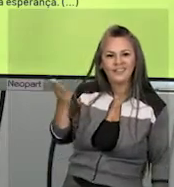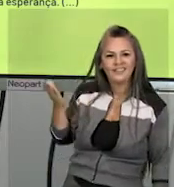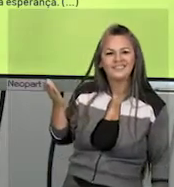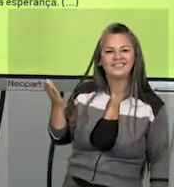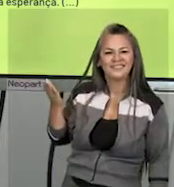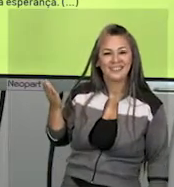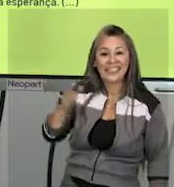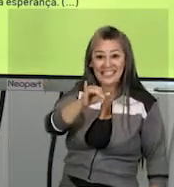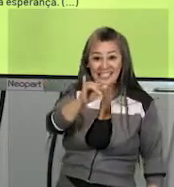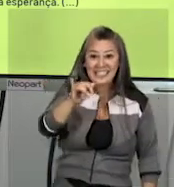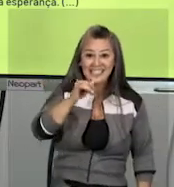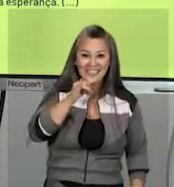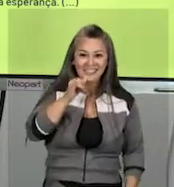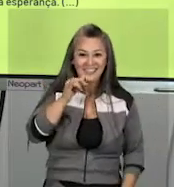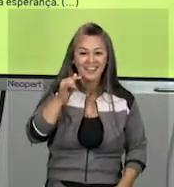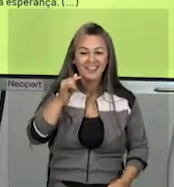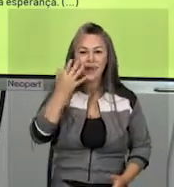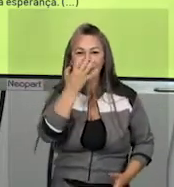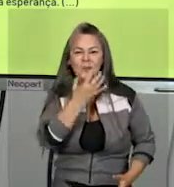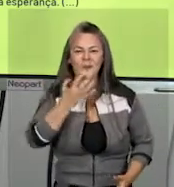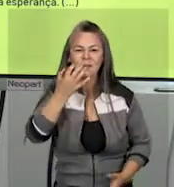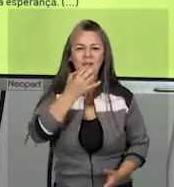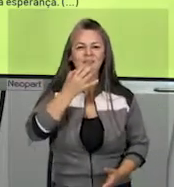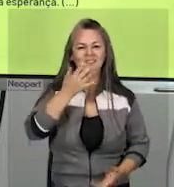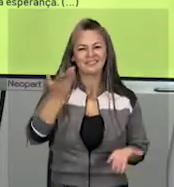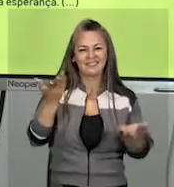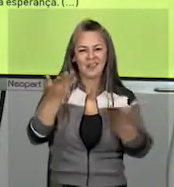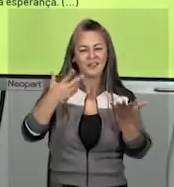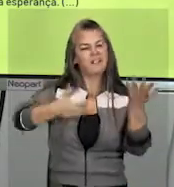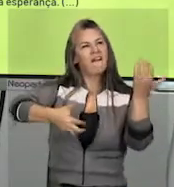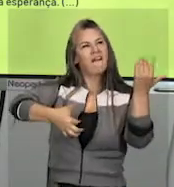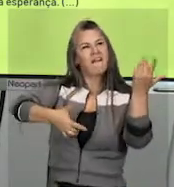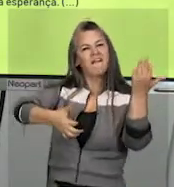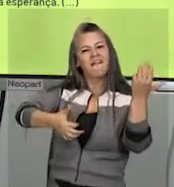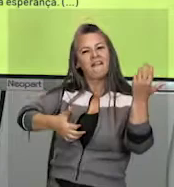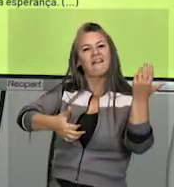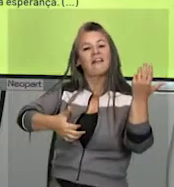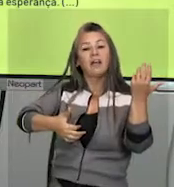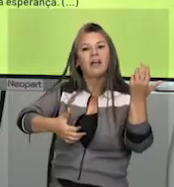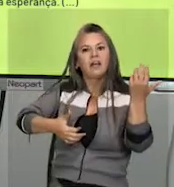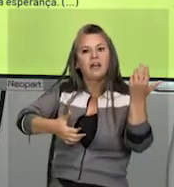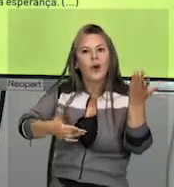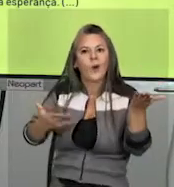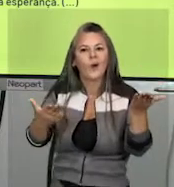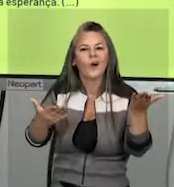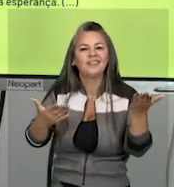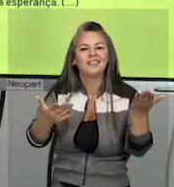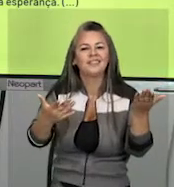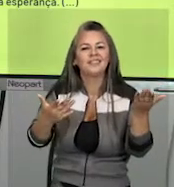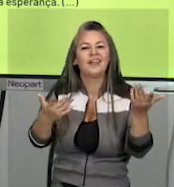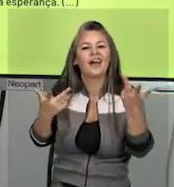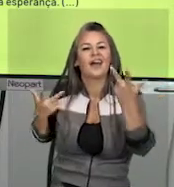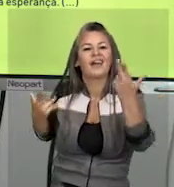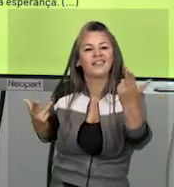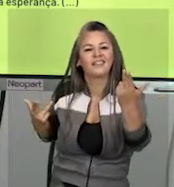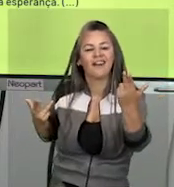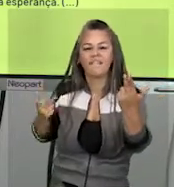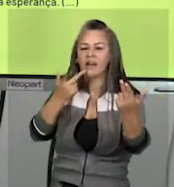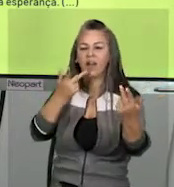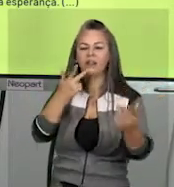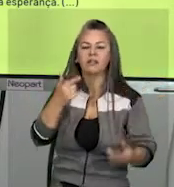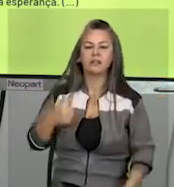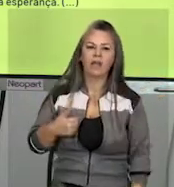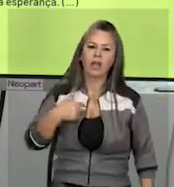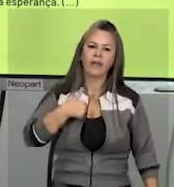sofrência hoje têm a ver com isso. Confiei em você, amei você, você vai e me trai e faz isso comigo. Tá?